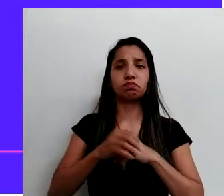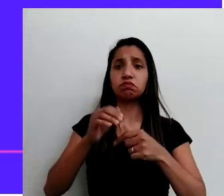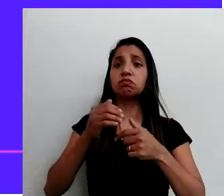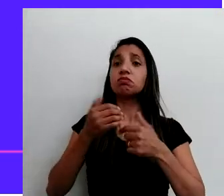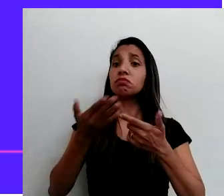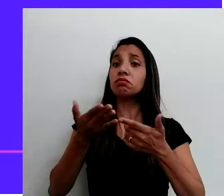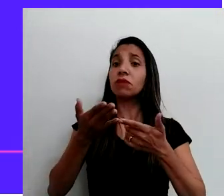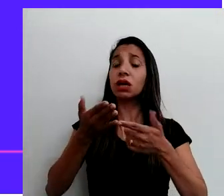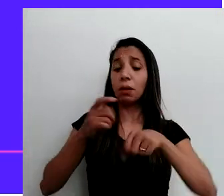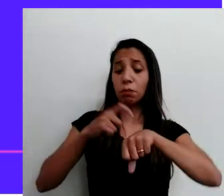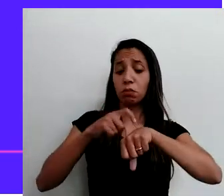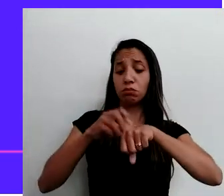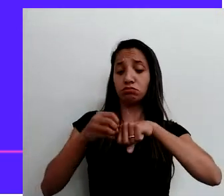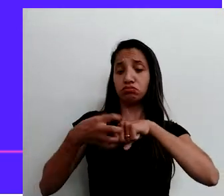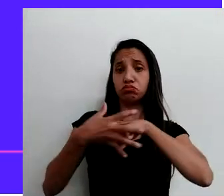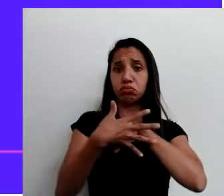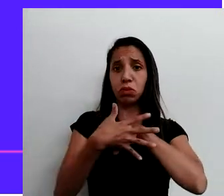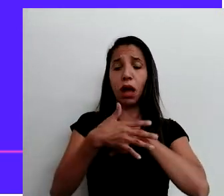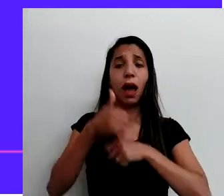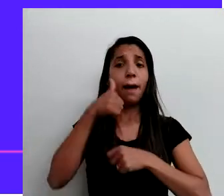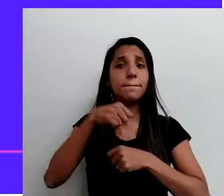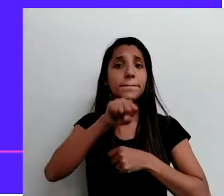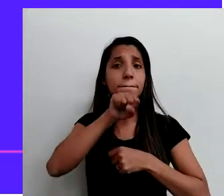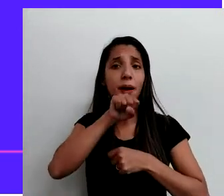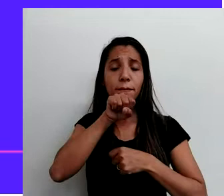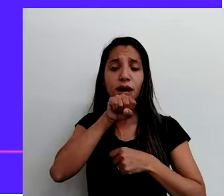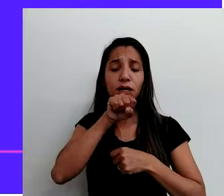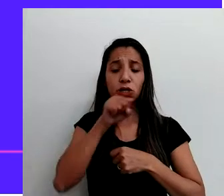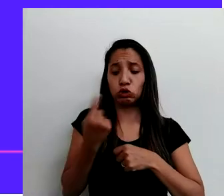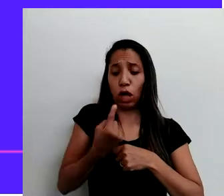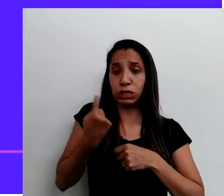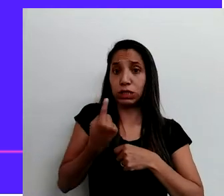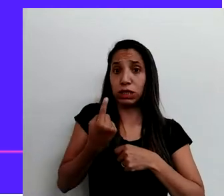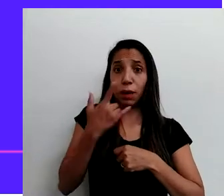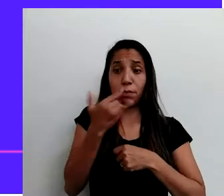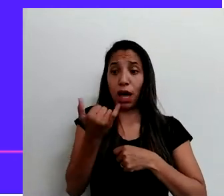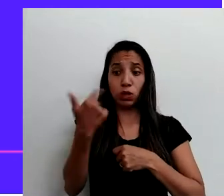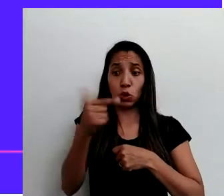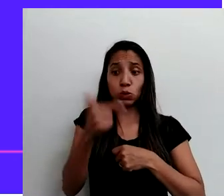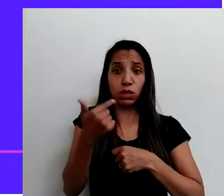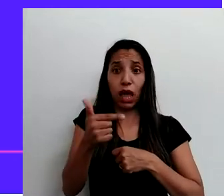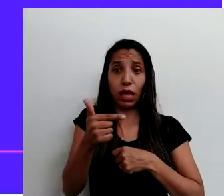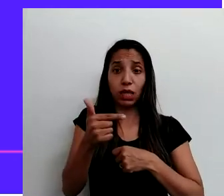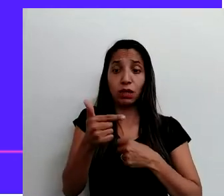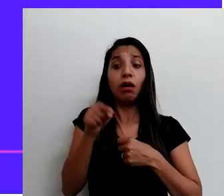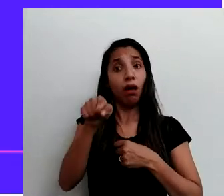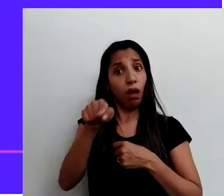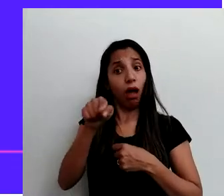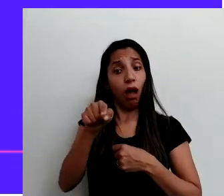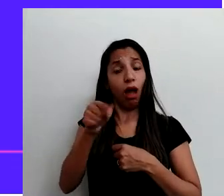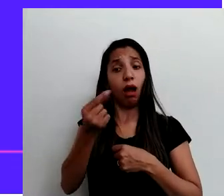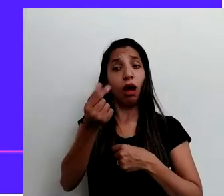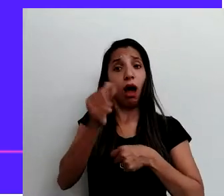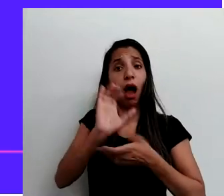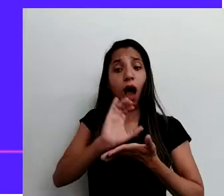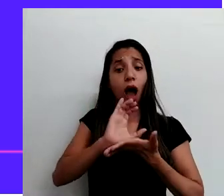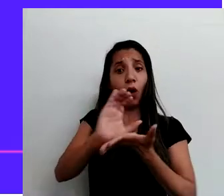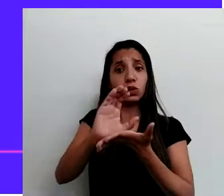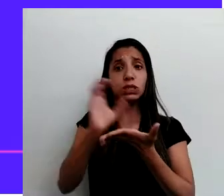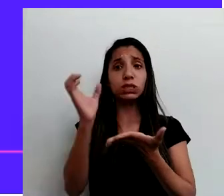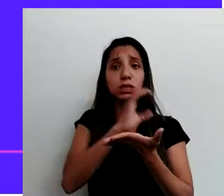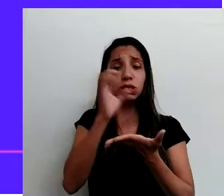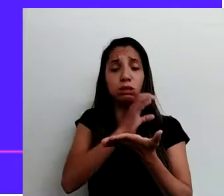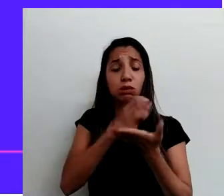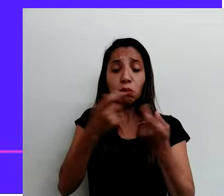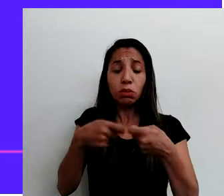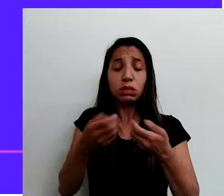que têm filhos não conseguirem acessar isso, né? Como é que isso impacta no acesso à educação da criança que ficou em